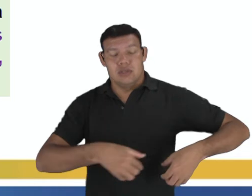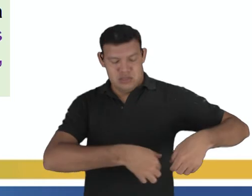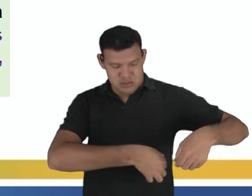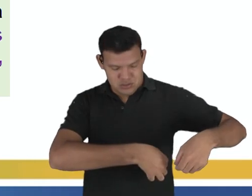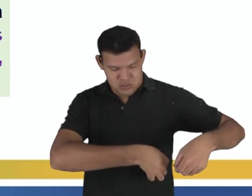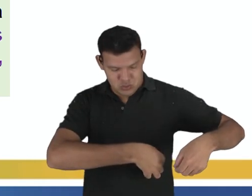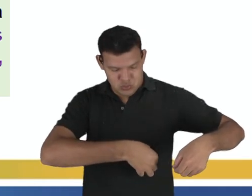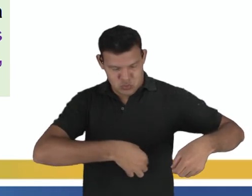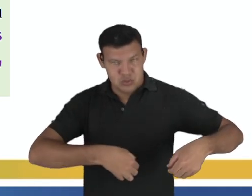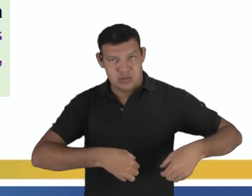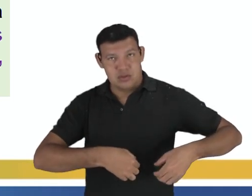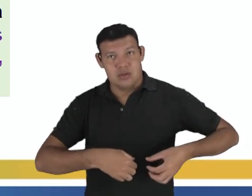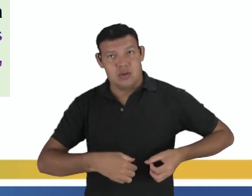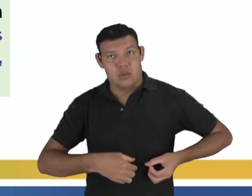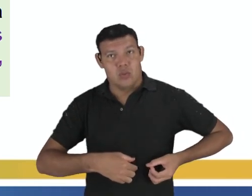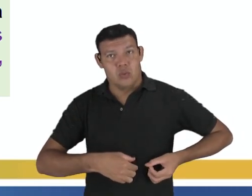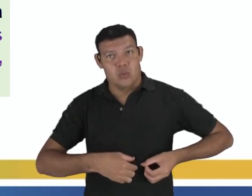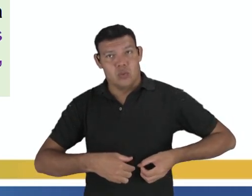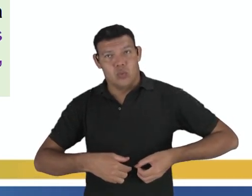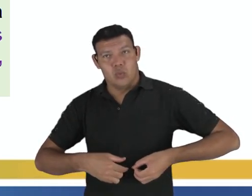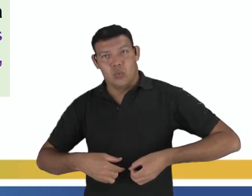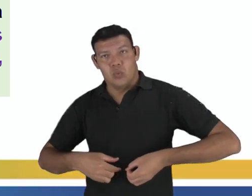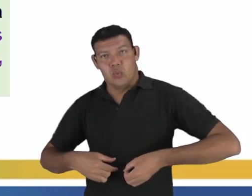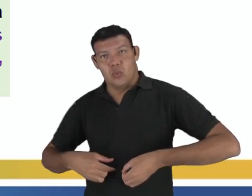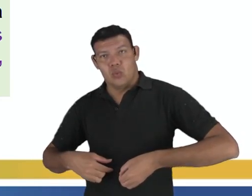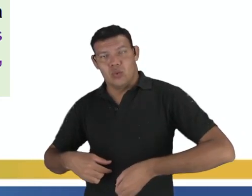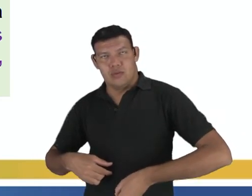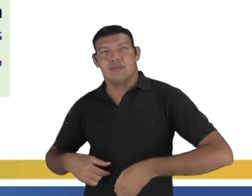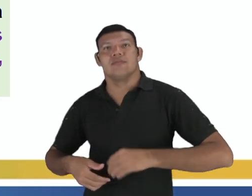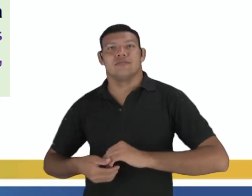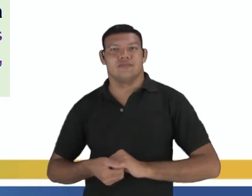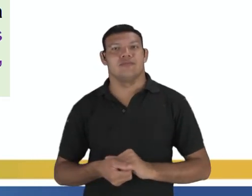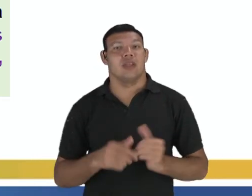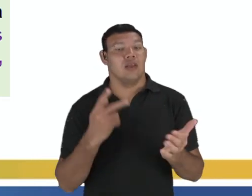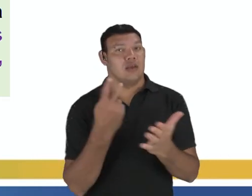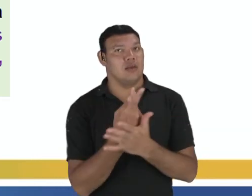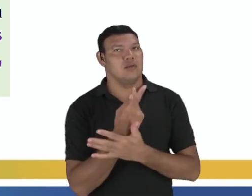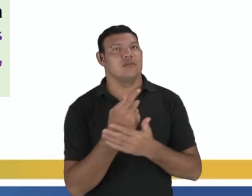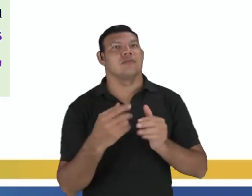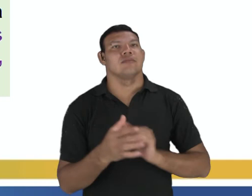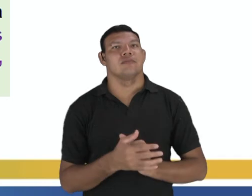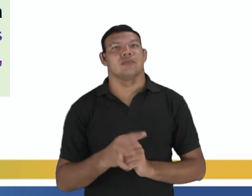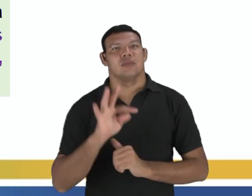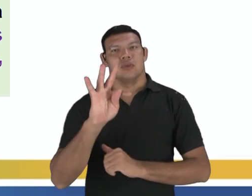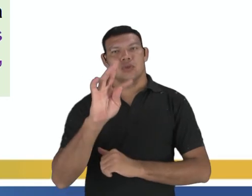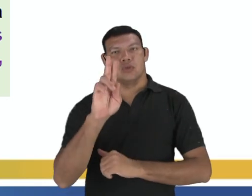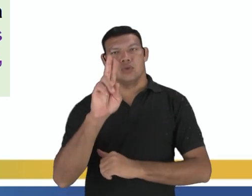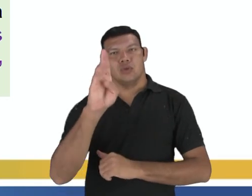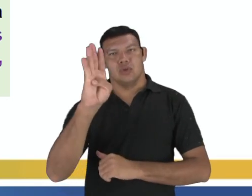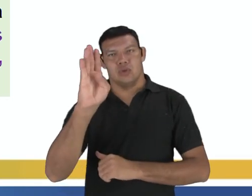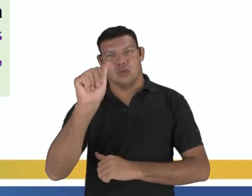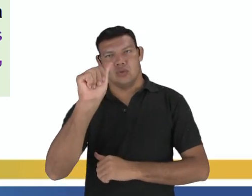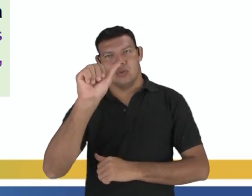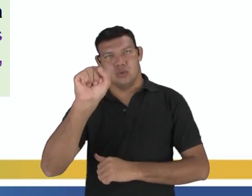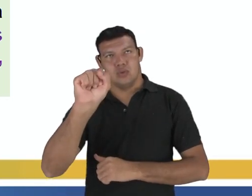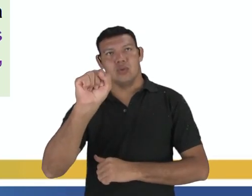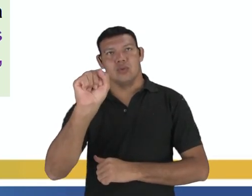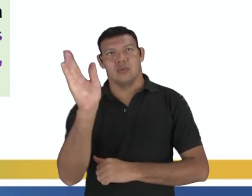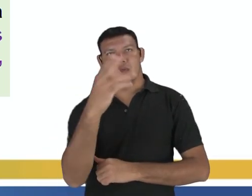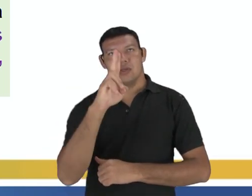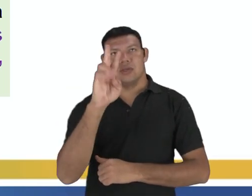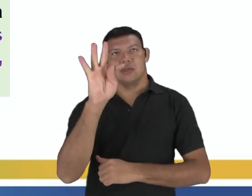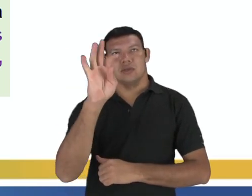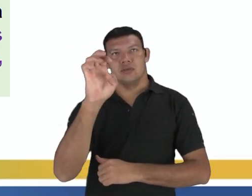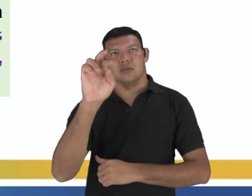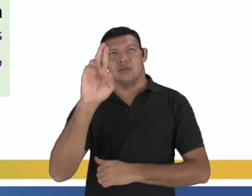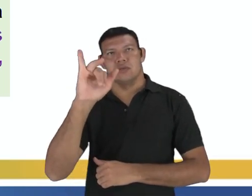nas tubas uterinas é que o zigoto vai ser transportado lá para o útero onde ele vai começar o seu desenvolvimento tá e